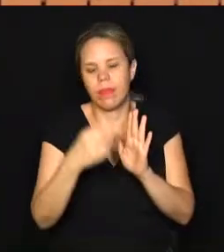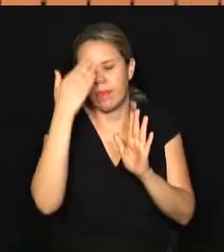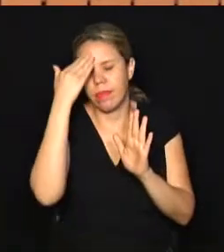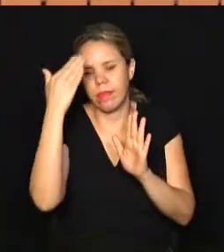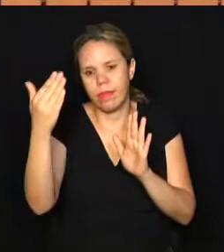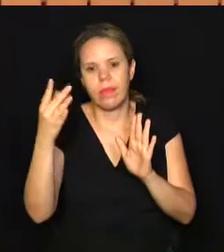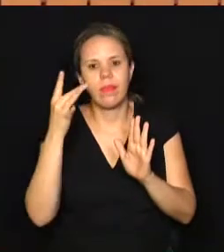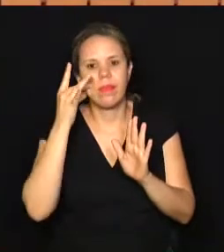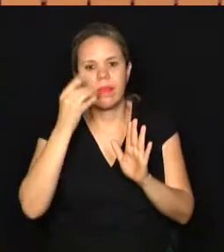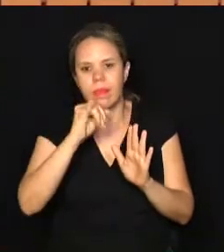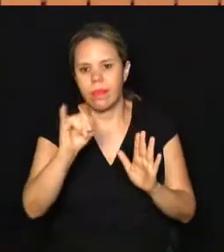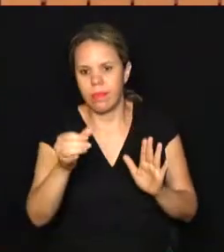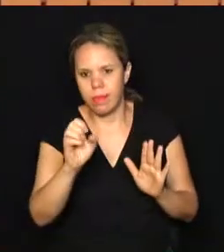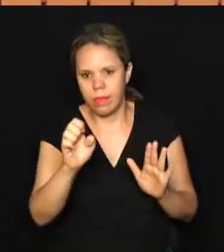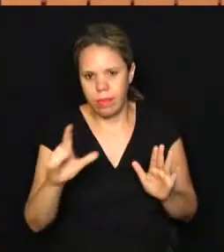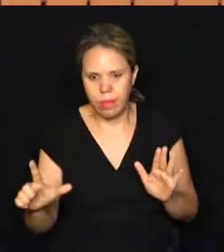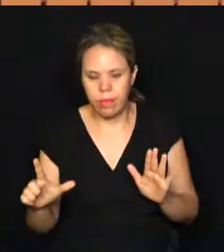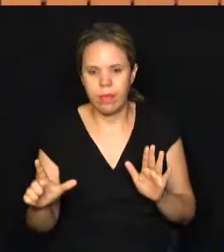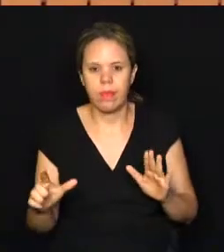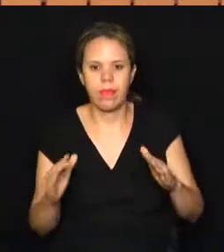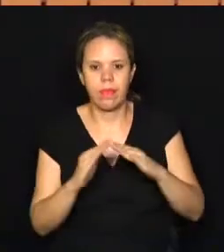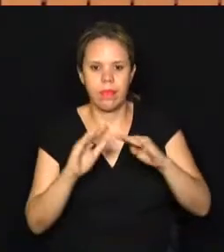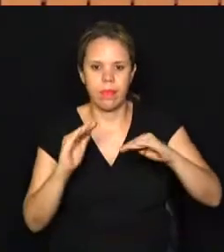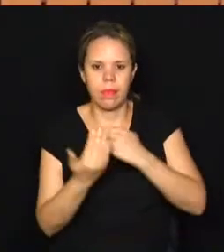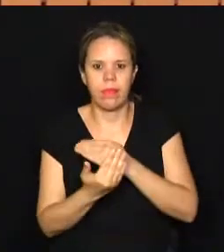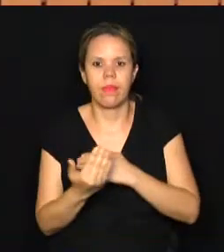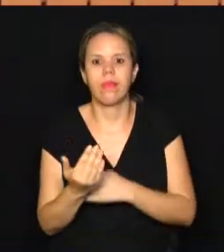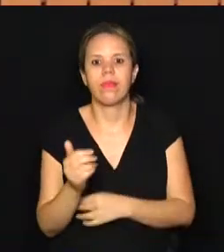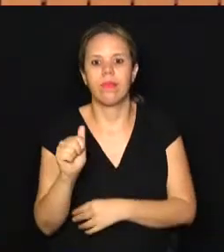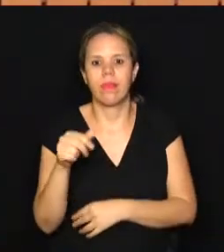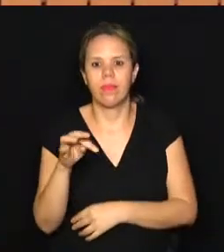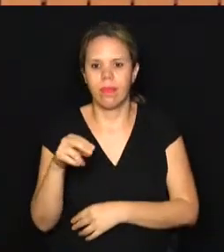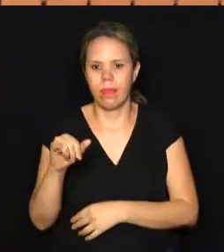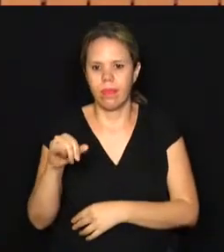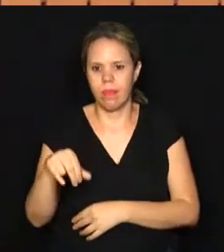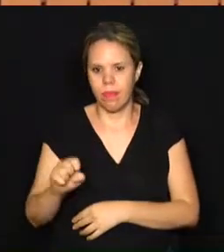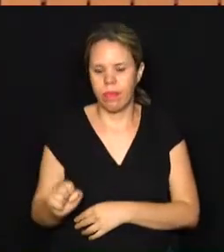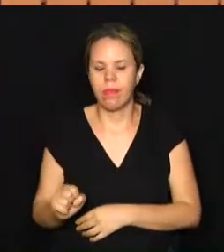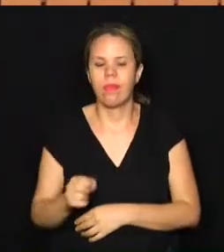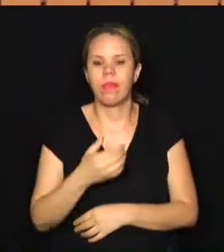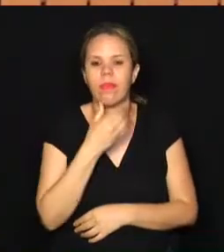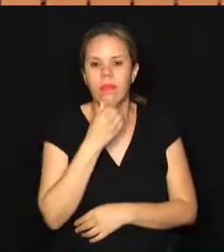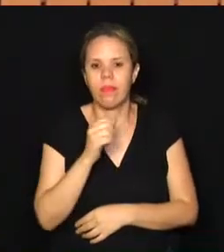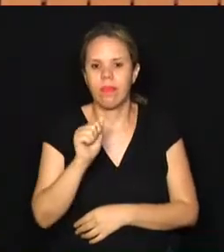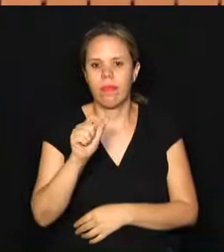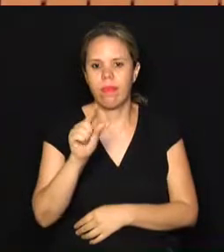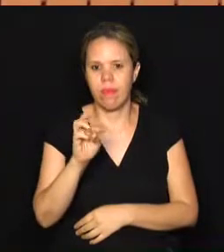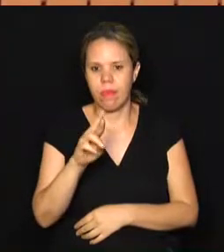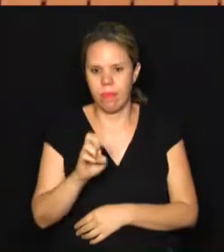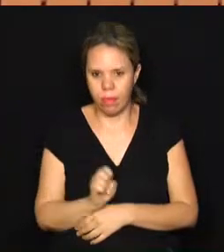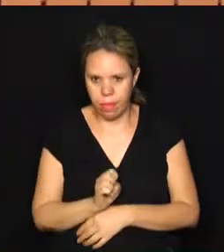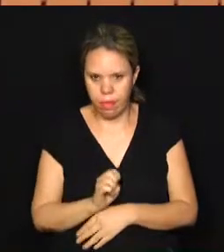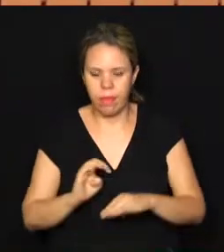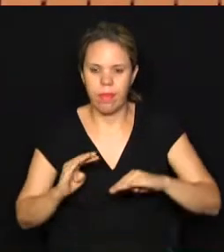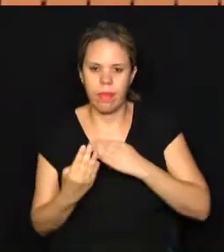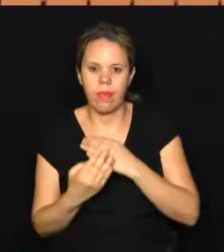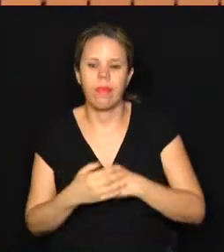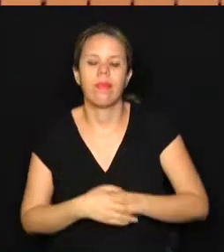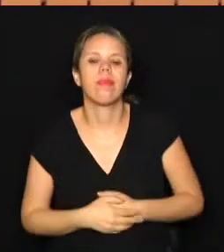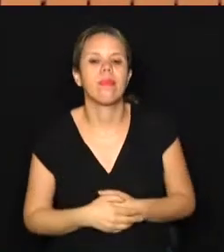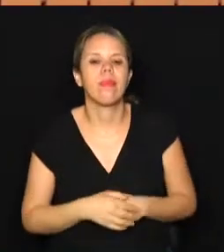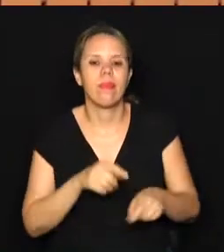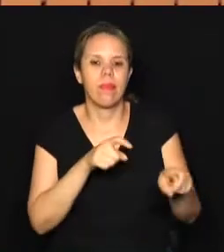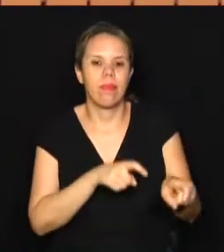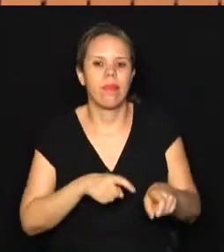presença do Joel Inocêncio, que é morador do bairro Santo Inês, do Alexandre Campelo, que também é morador ali da Chácara